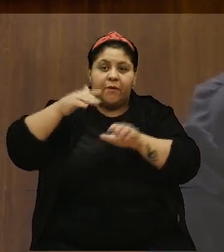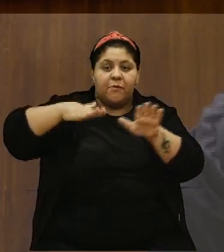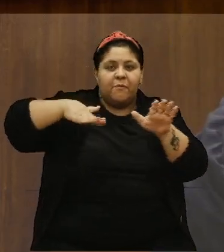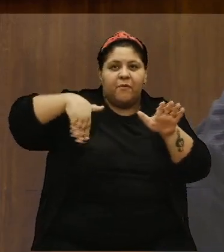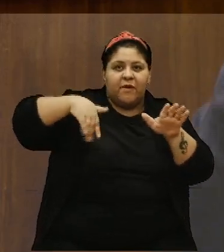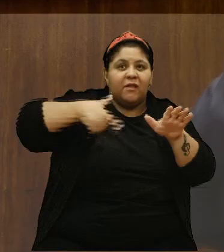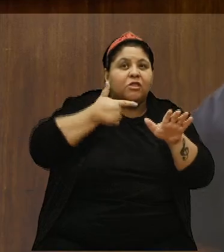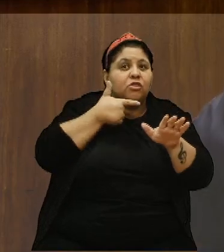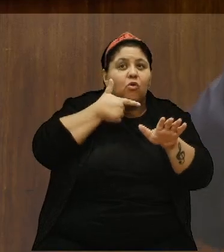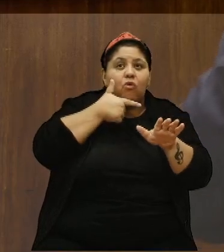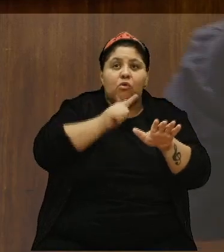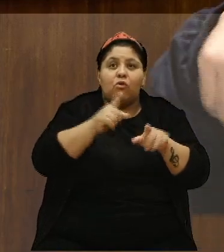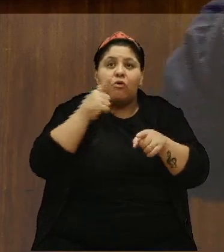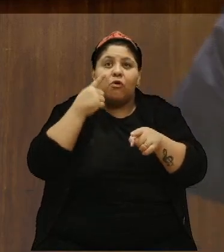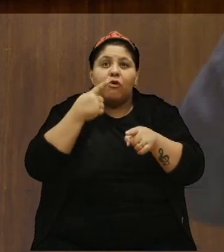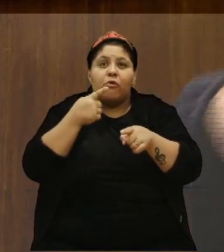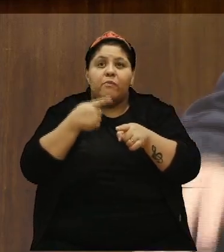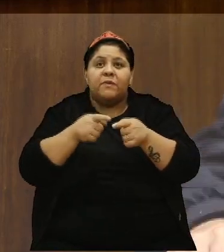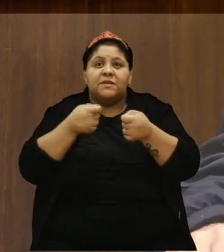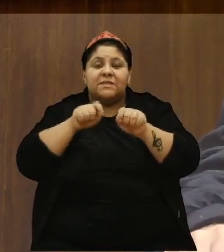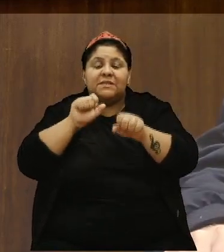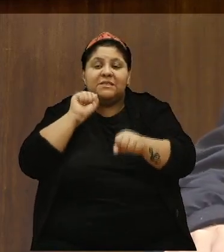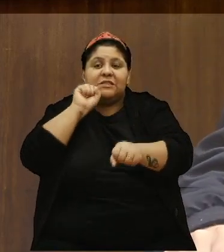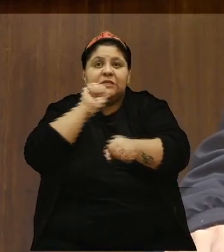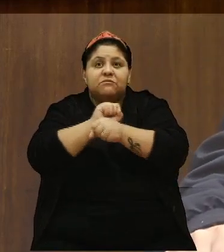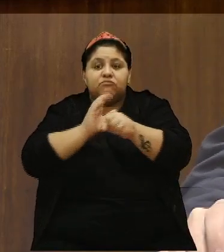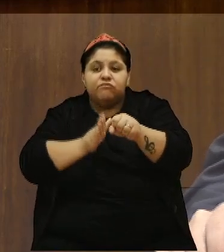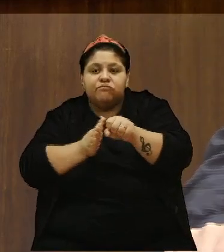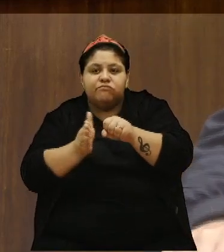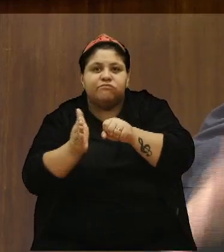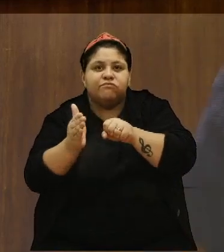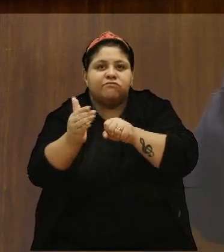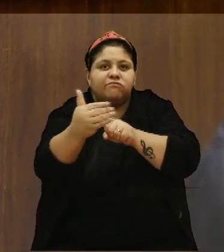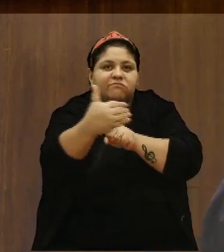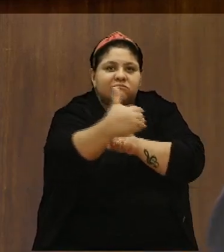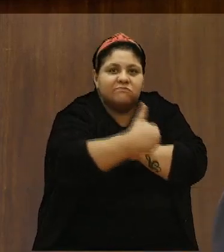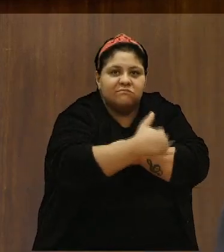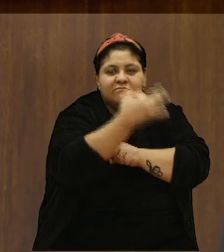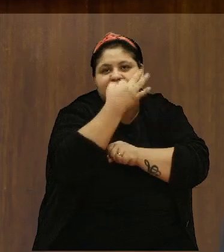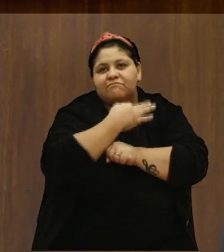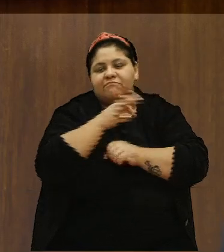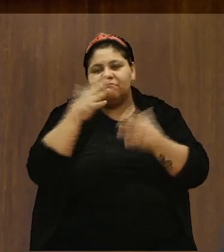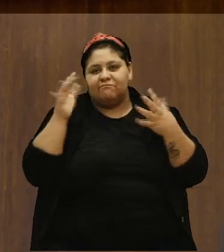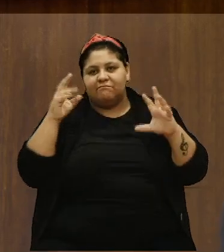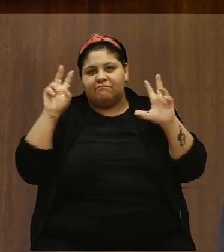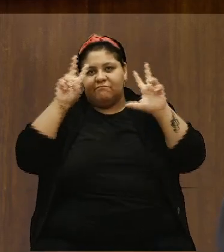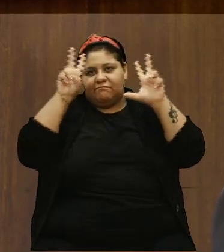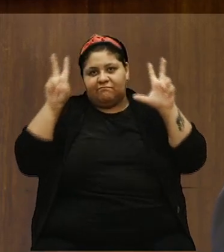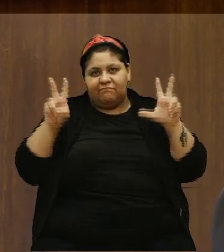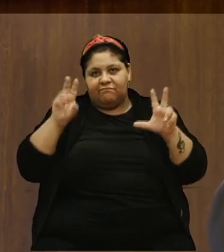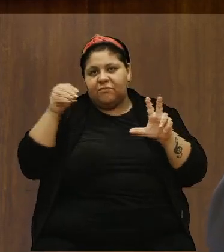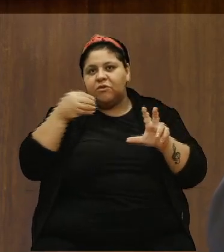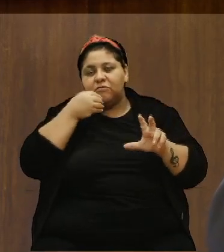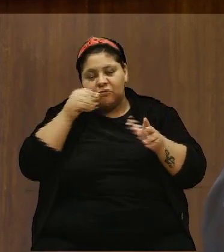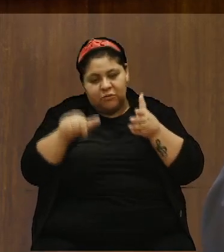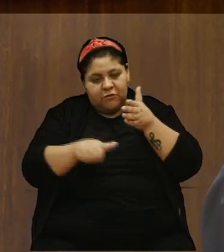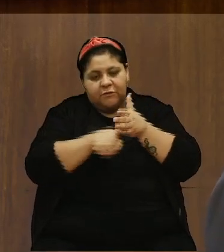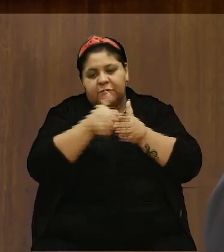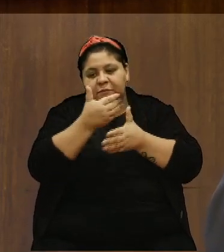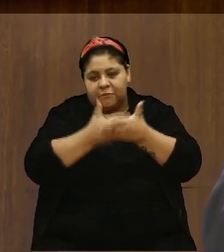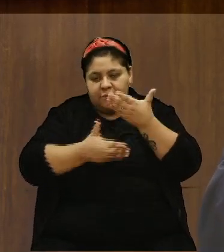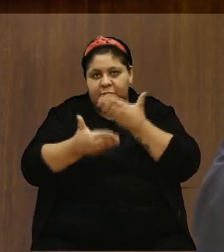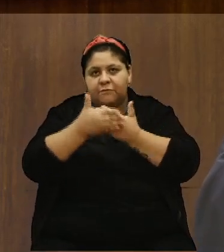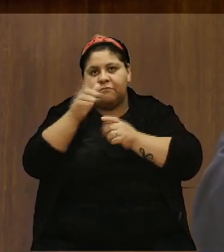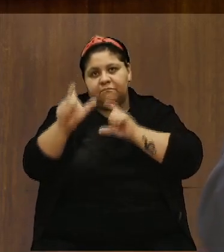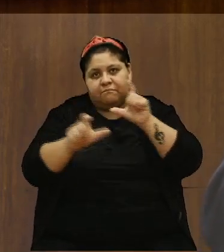litoral, não consegue, precisa aguardar aquele que vai atravessar em direção a Caxias. Então, parabéns pelo tema, com certeza o senhor vai conseguir melhorias para toda a população